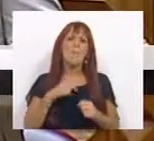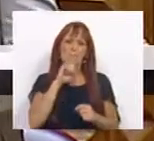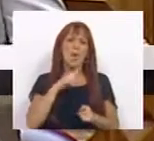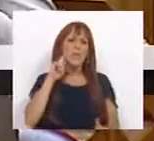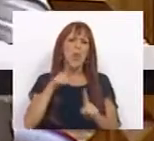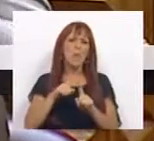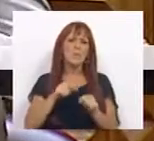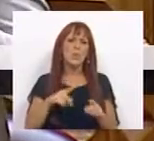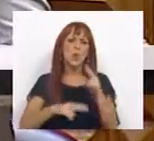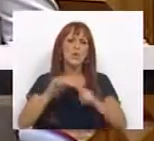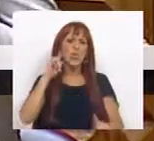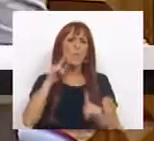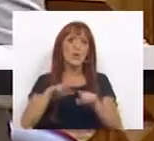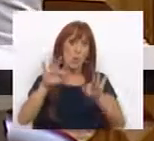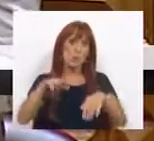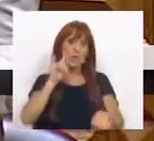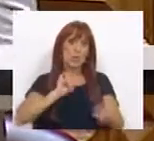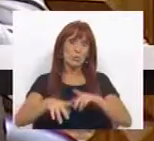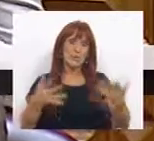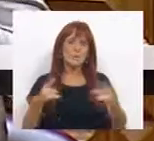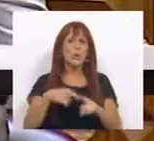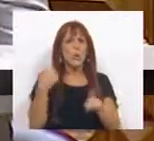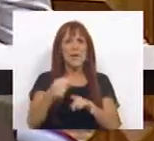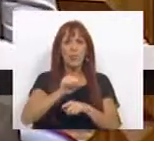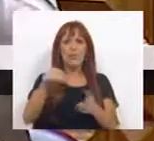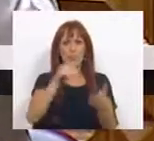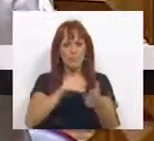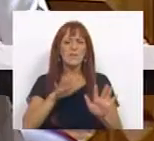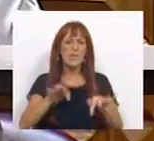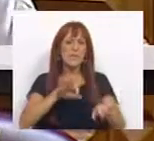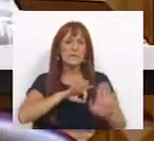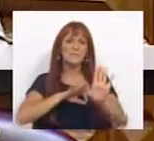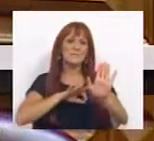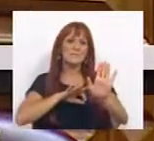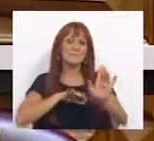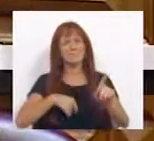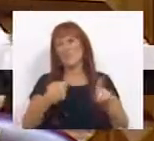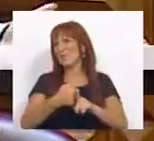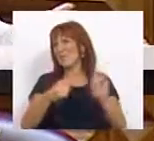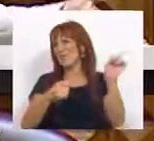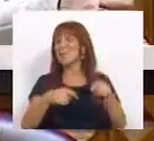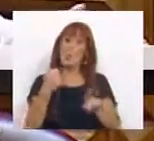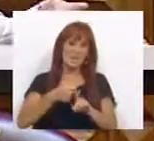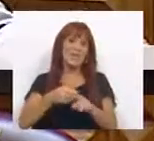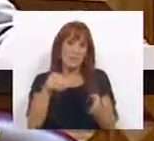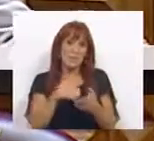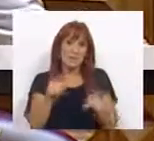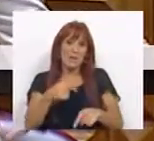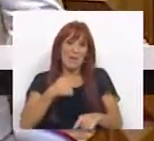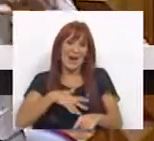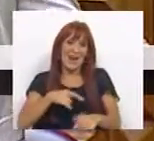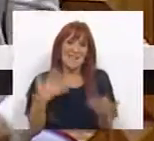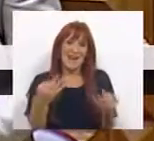criar o objetivo ou construir o objetivo. Peço que conclua, Sra. Deputada. De combater a pobreza. Vou mesmo combater a pobreza também